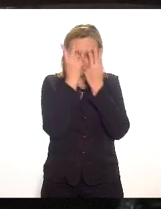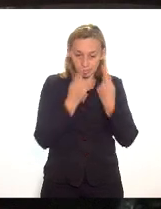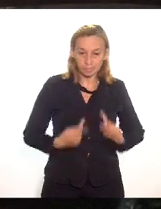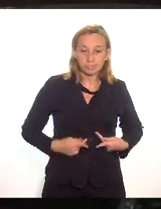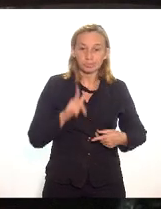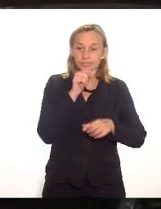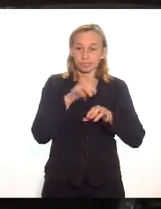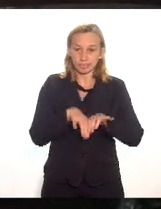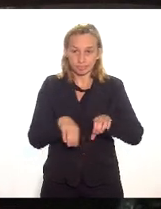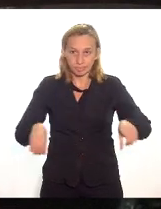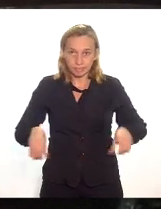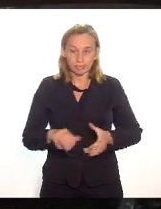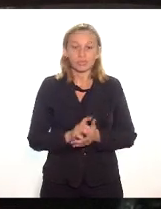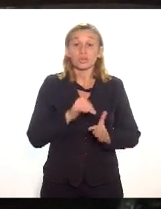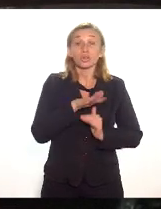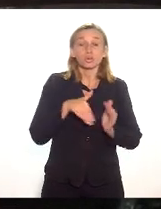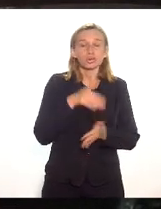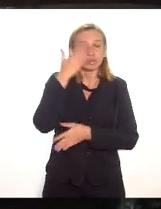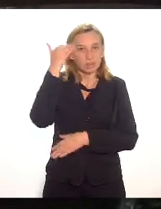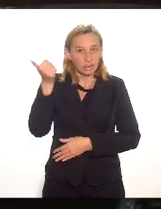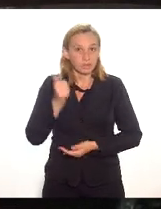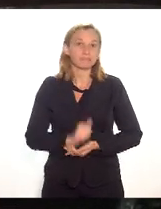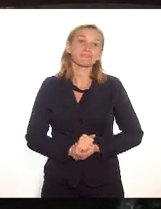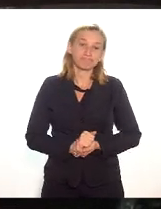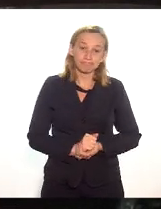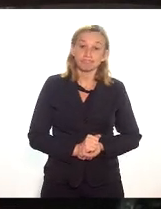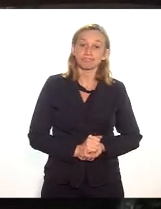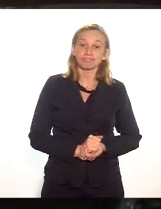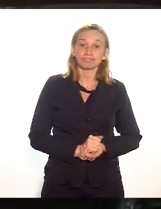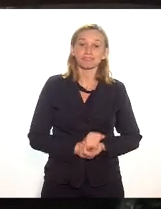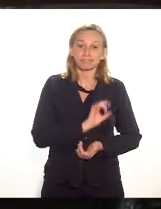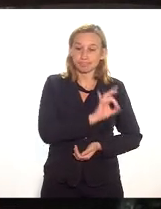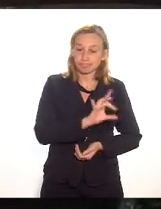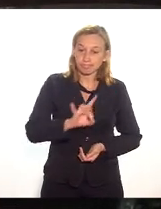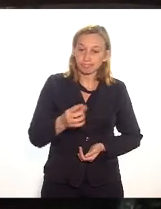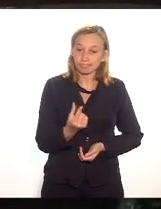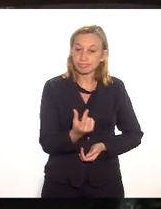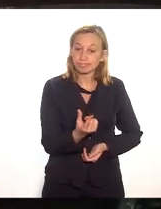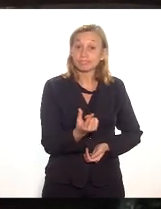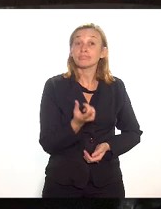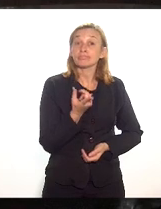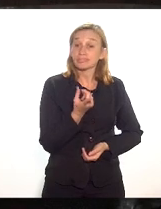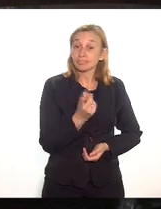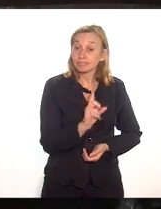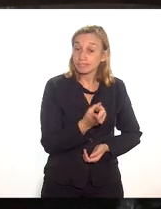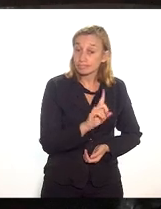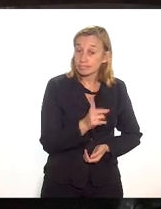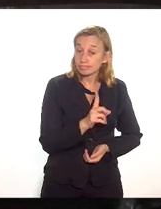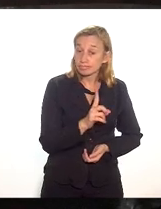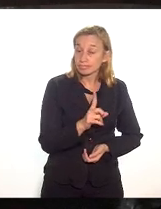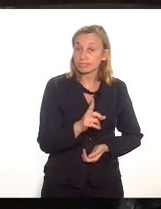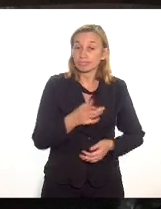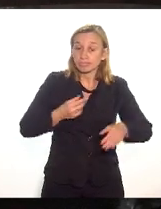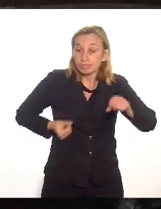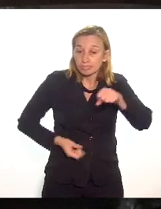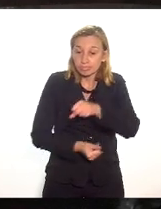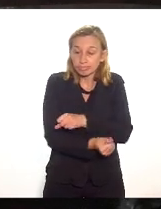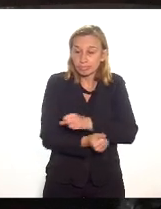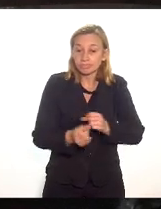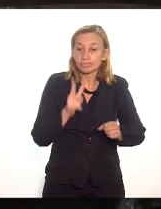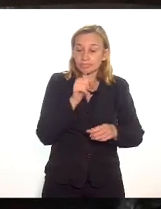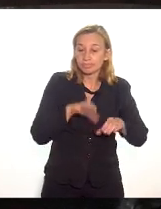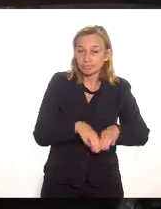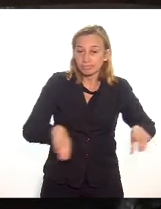saneamento básico. Todo mundo sabe que a cada real investido em saneamento básico, a